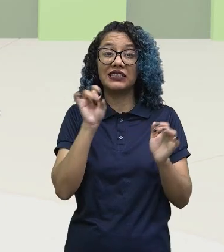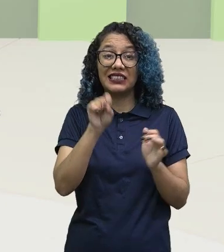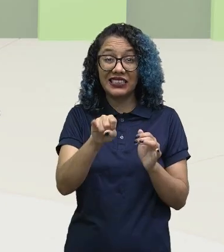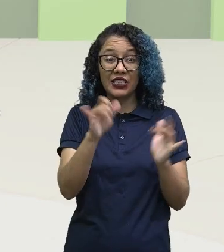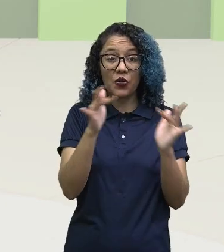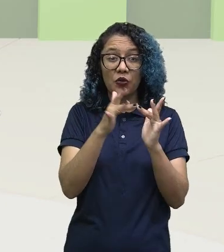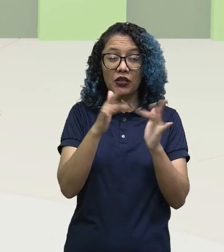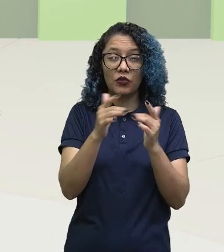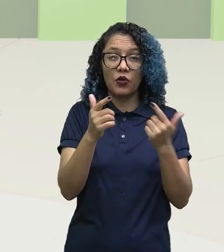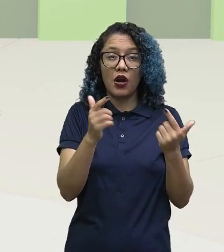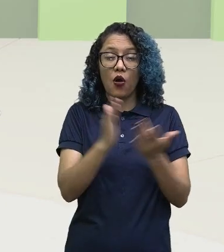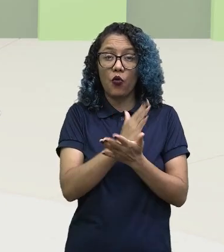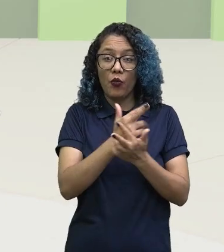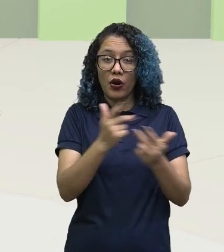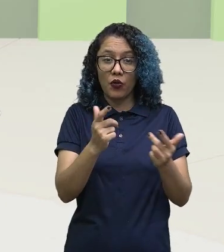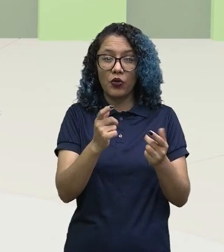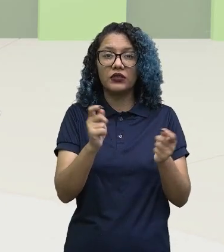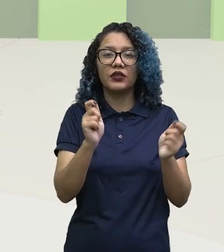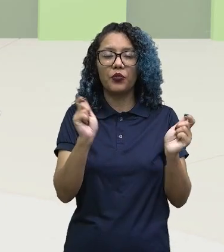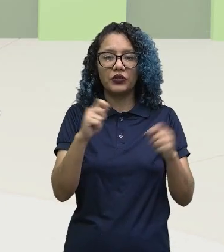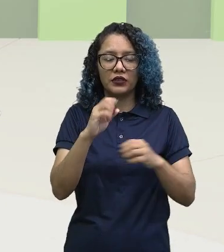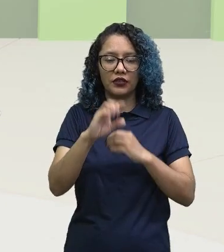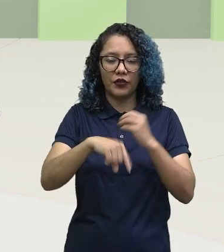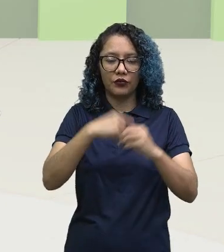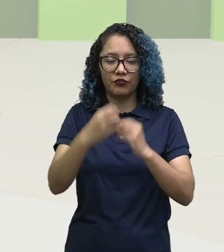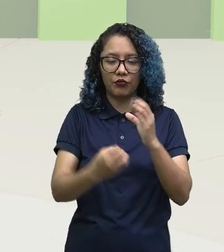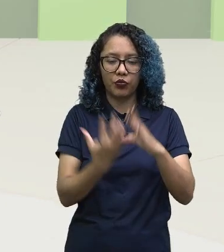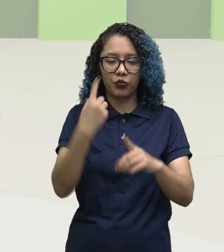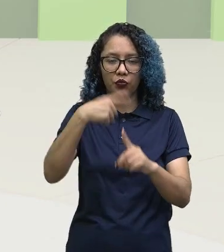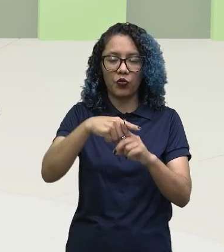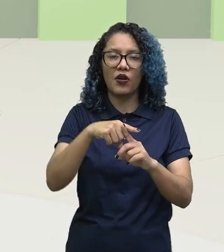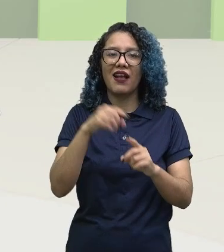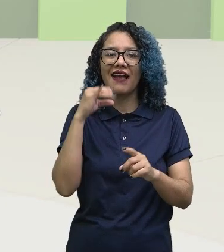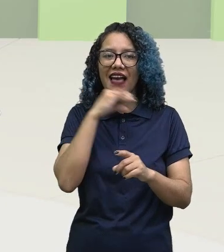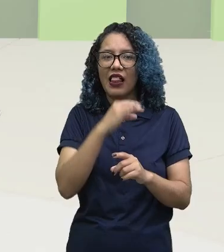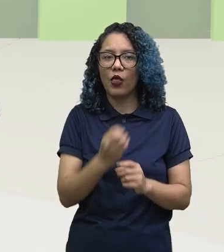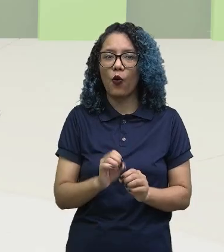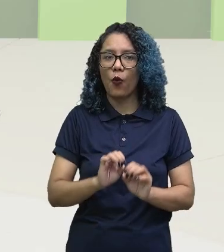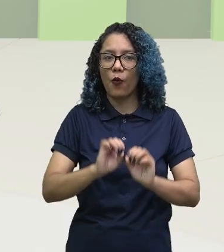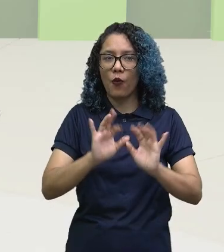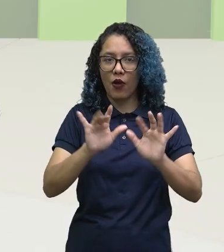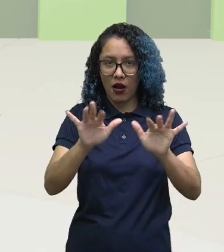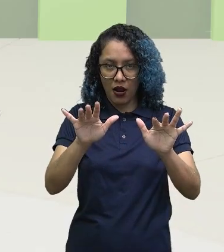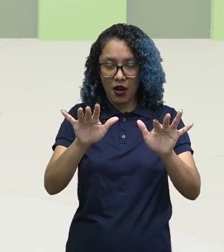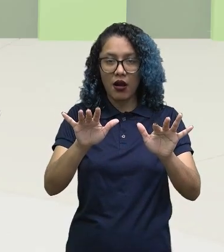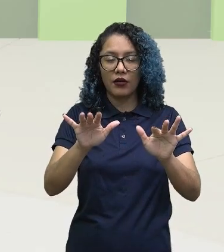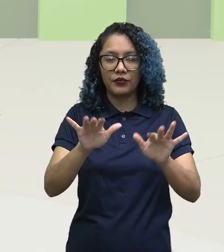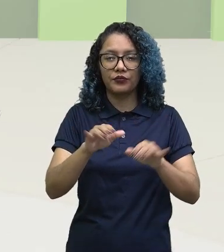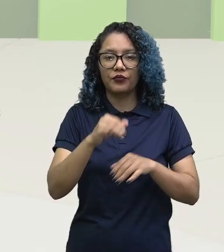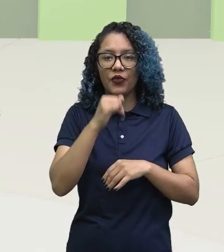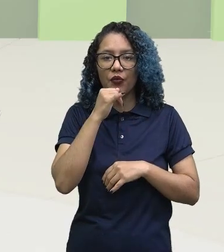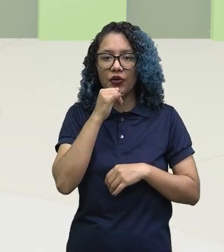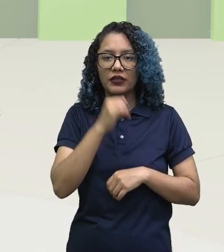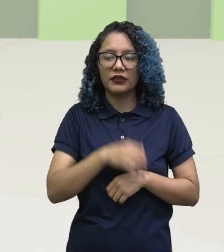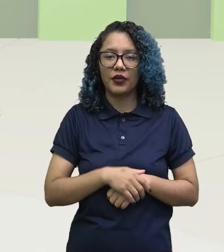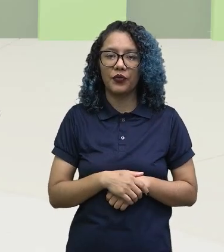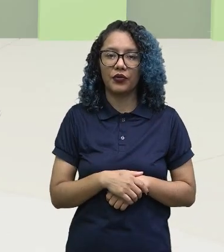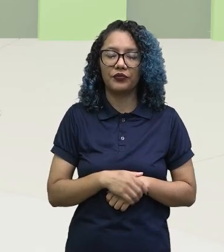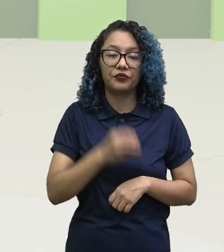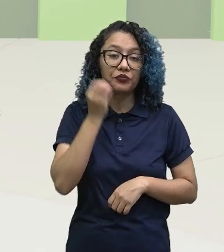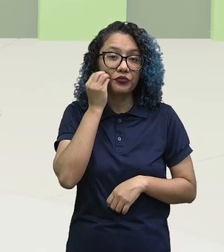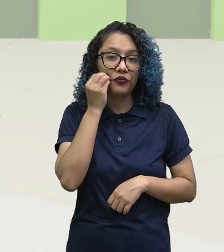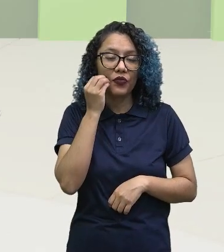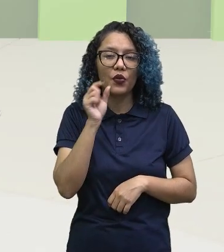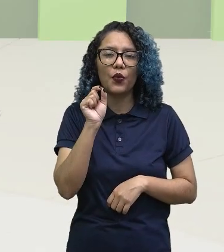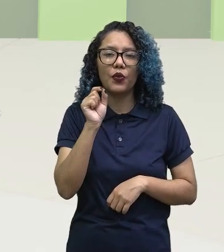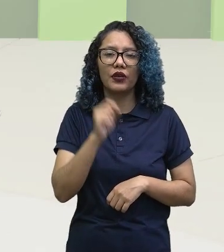vai oxidar. E quando oxida, libera calor, né? Uma reação que você pode estar fazendo é o permanganato de potássio,